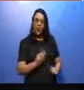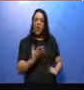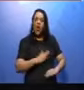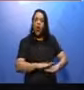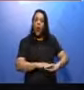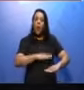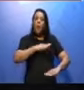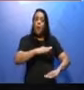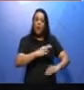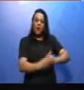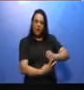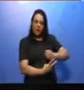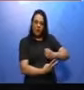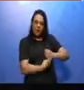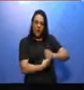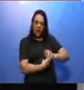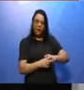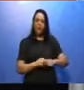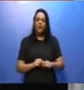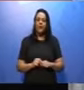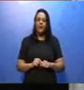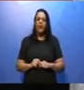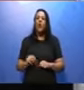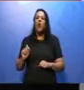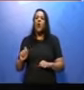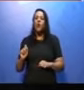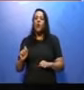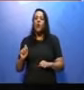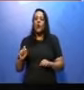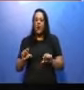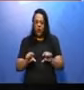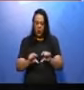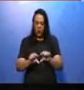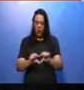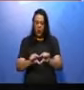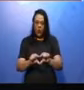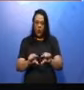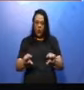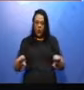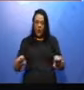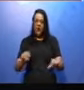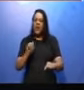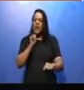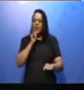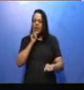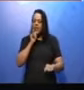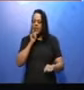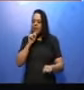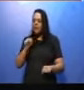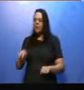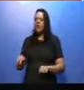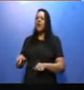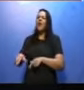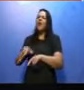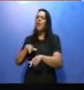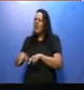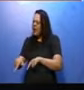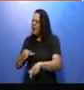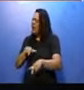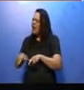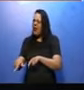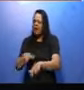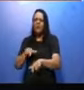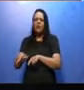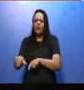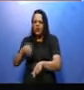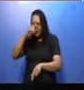Oração em período. Aqui nós temos uma oração. Aquela era uma tarefa interminável. Eu tenho um